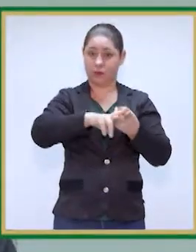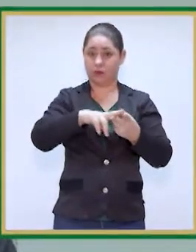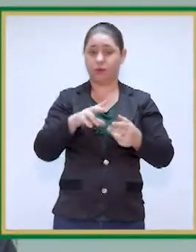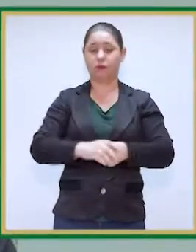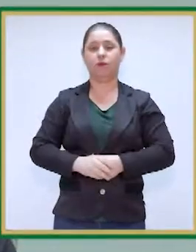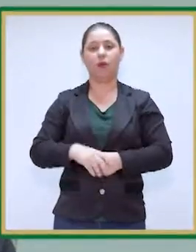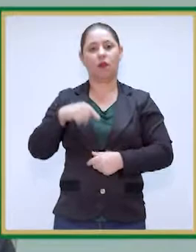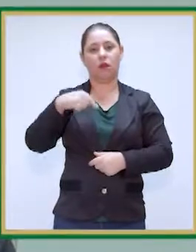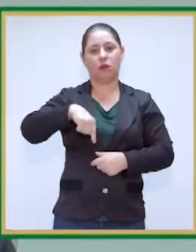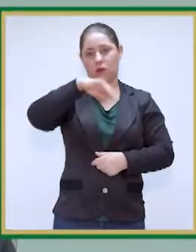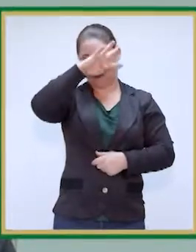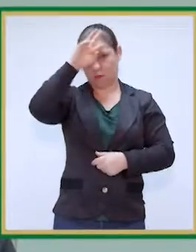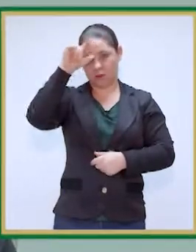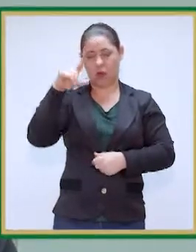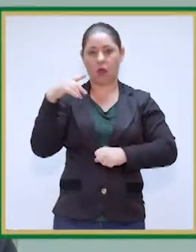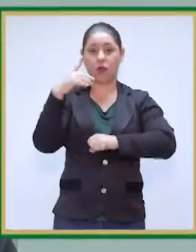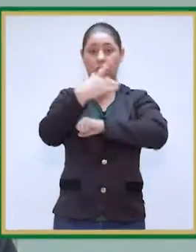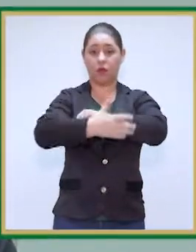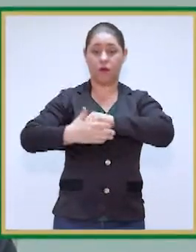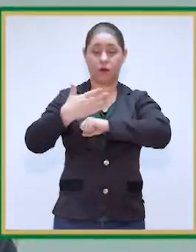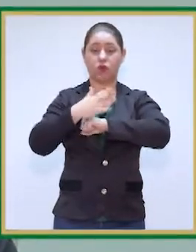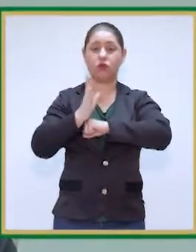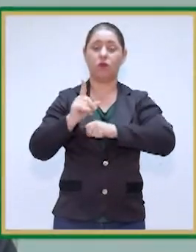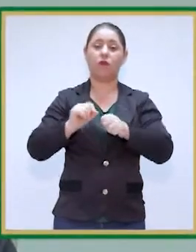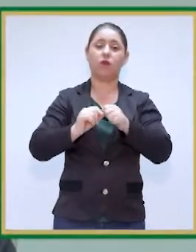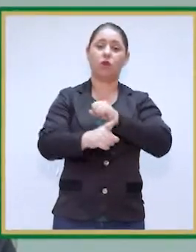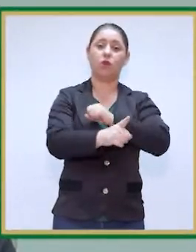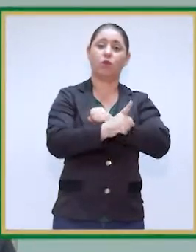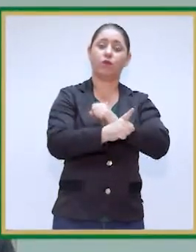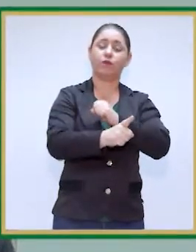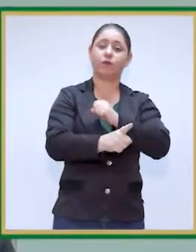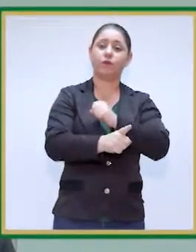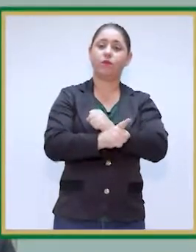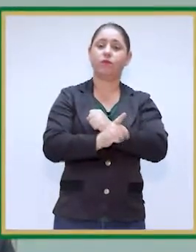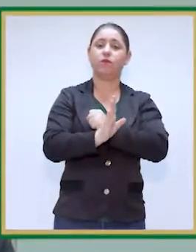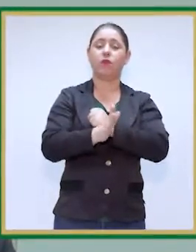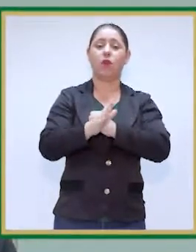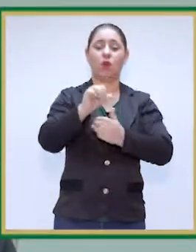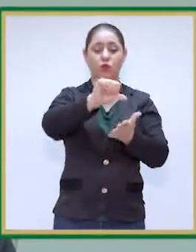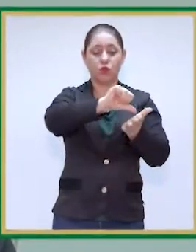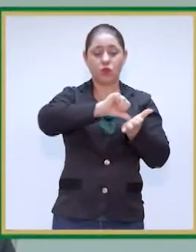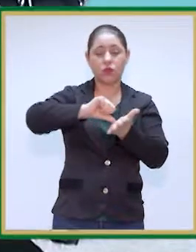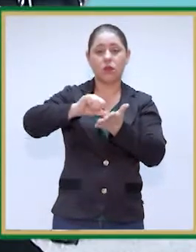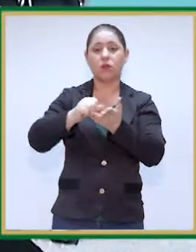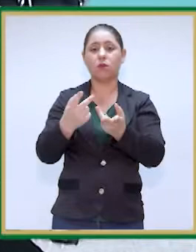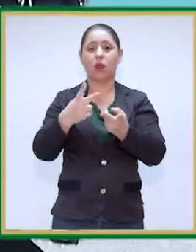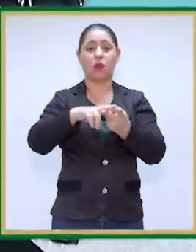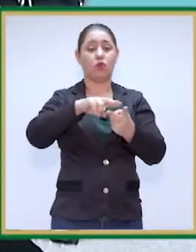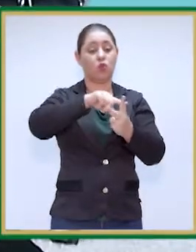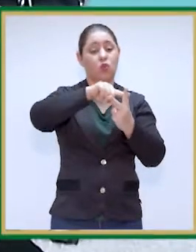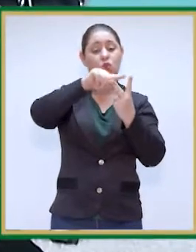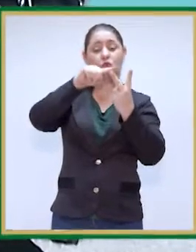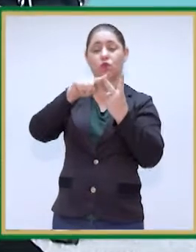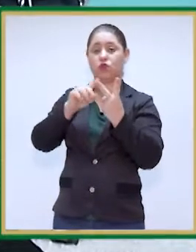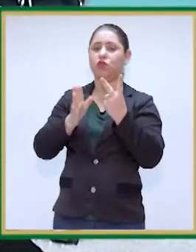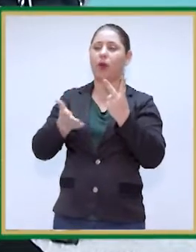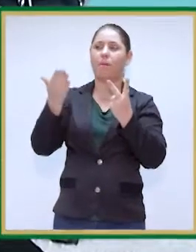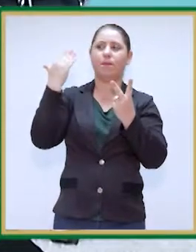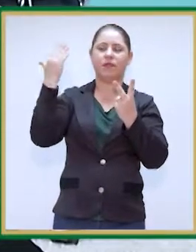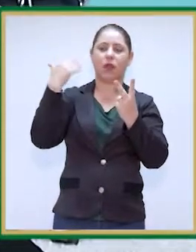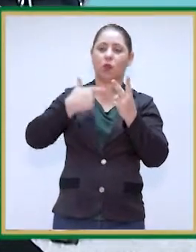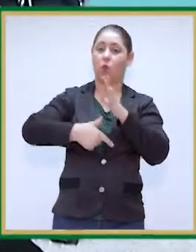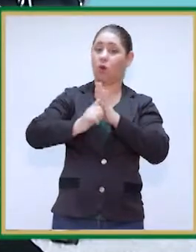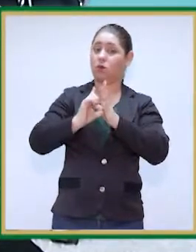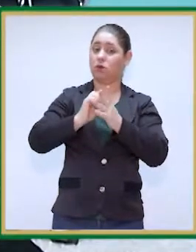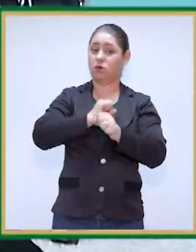do Sul, a Defensoria já faz o atendimento nas unidades prisionais de duas maneiras. Já fazia, né, antes da pandemia.